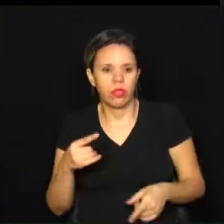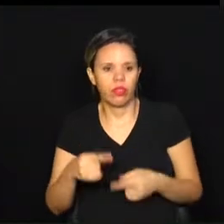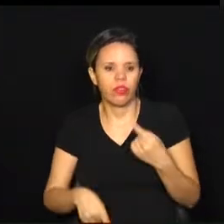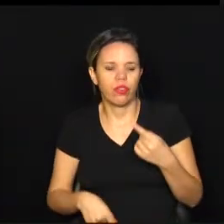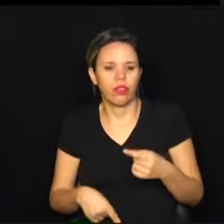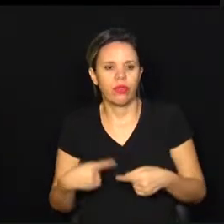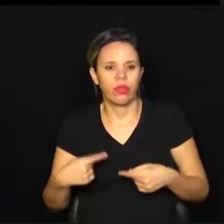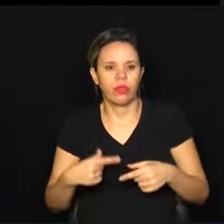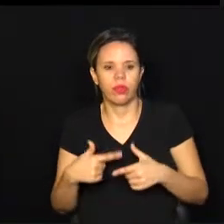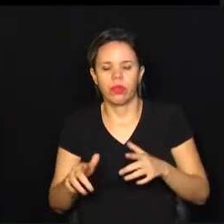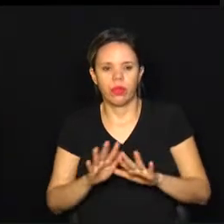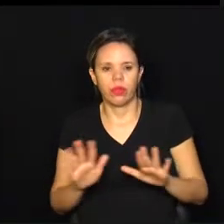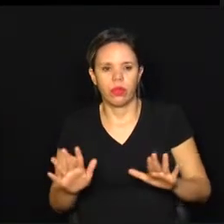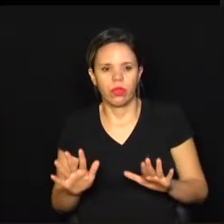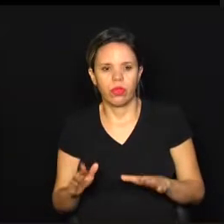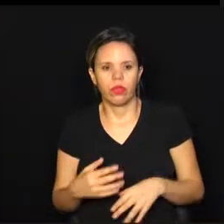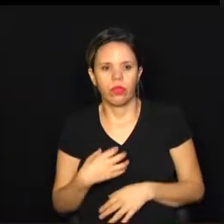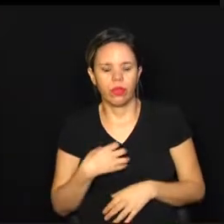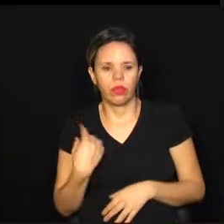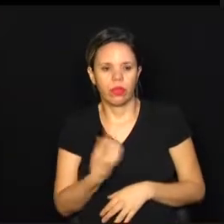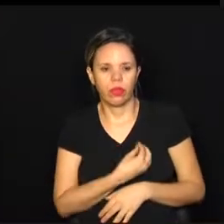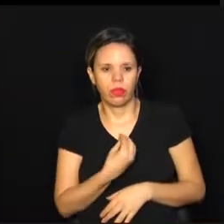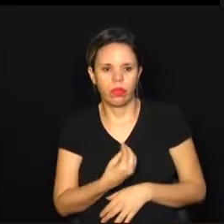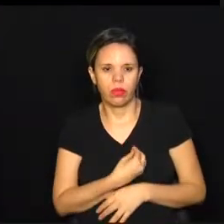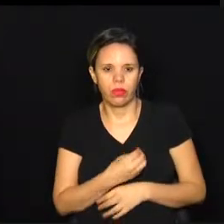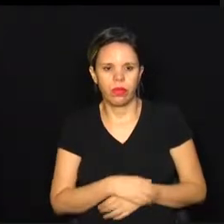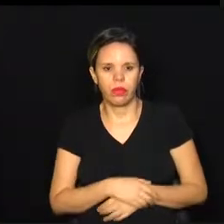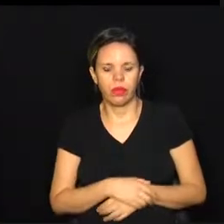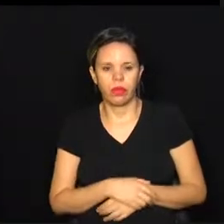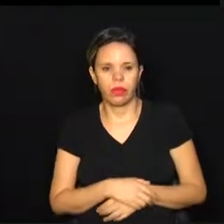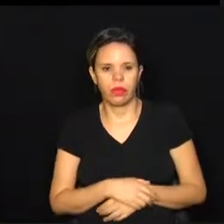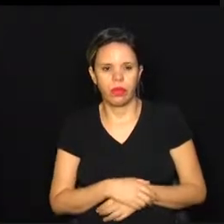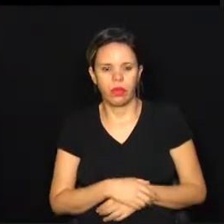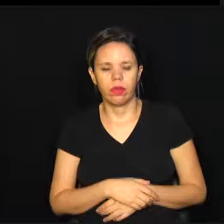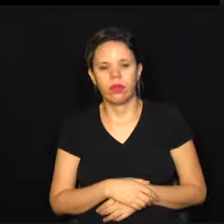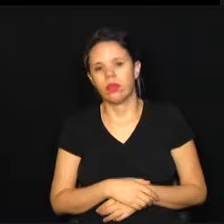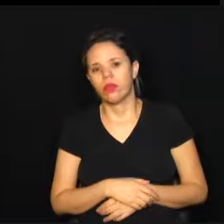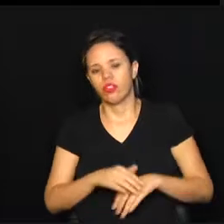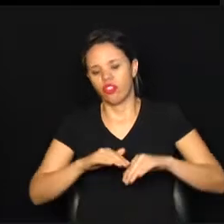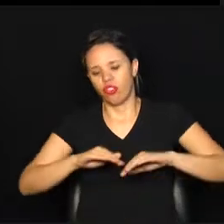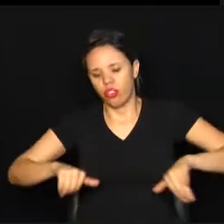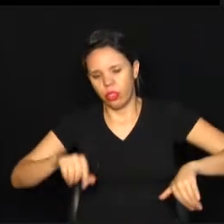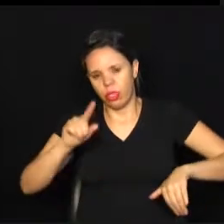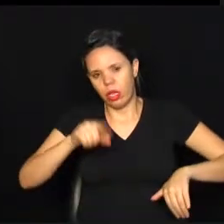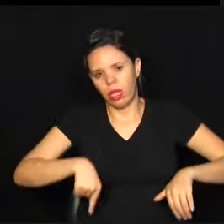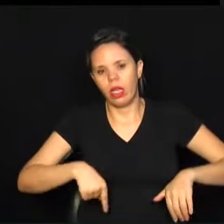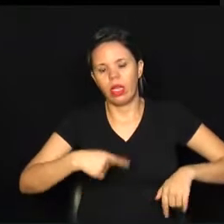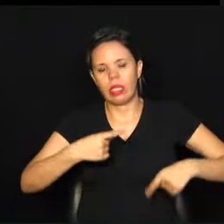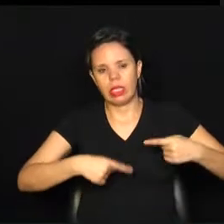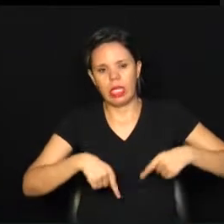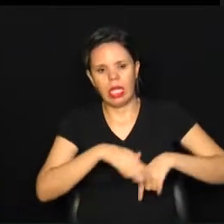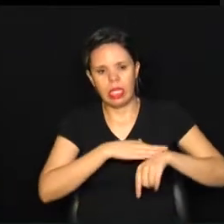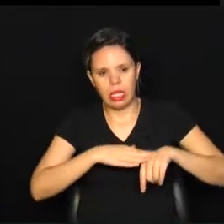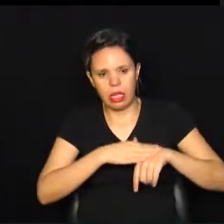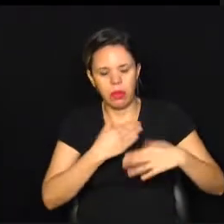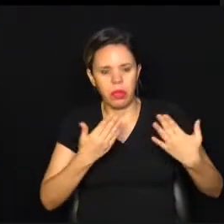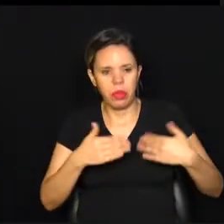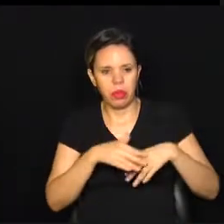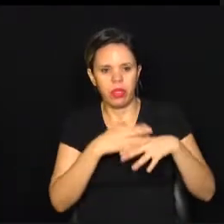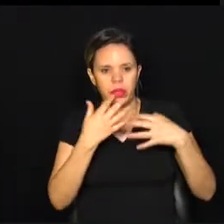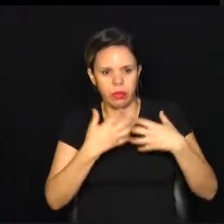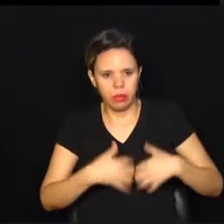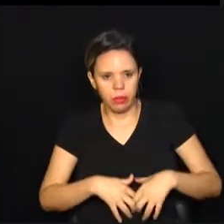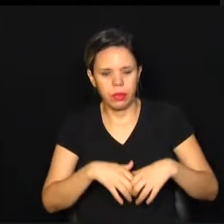debate do nosso sentido de existência despregar dessa agenda, né? Embora ele não